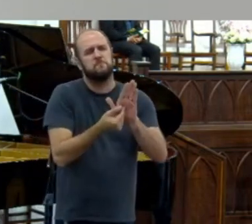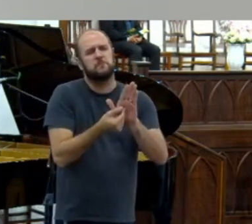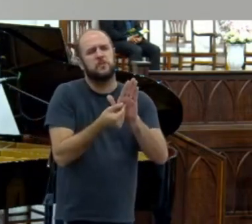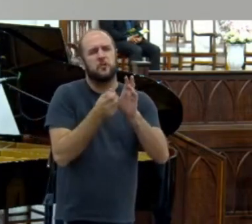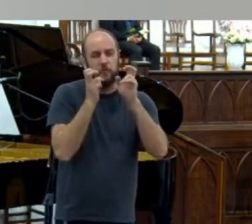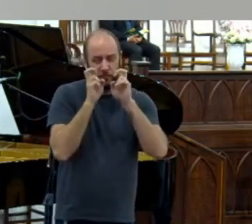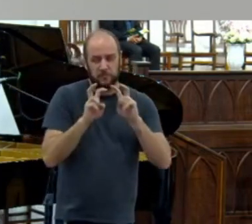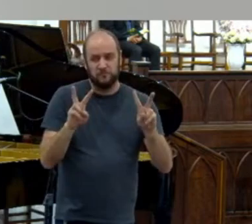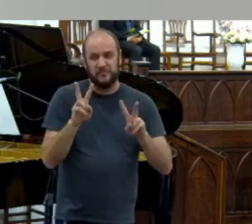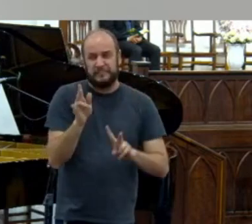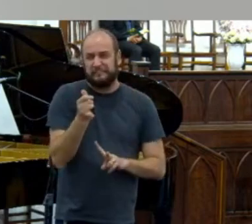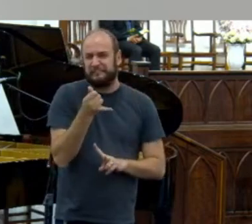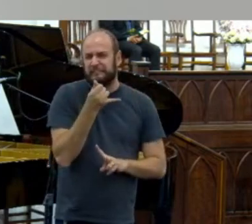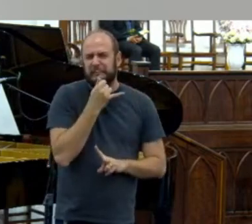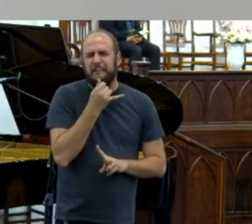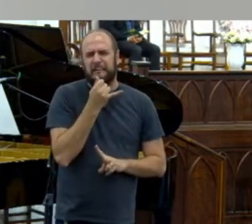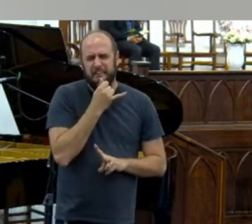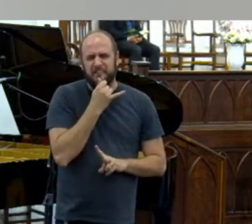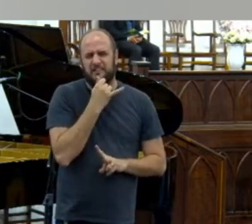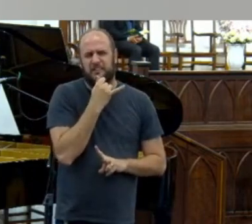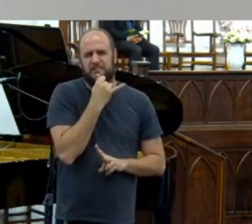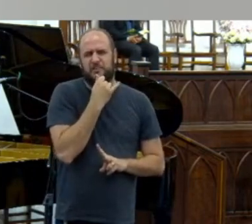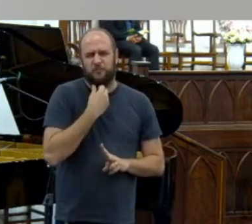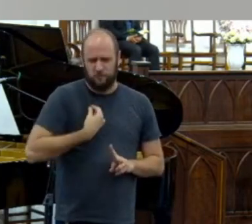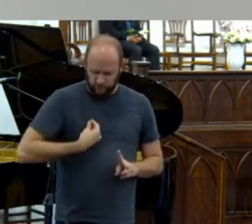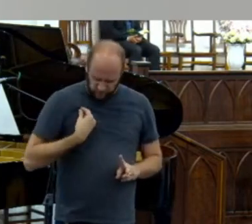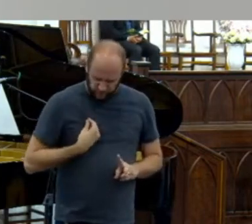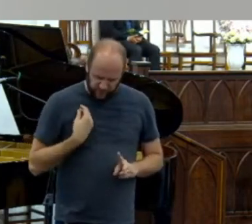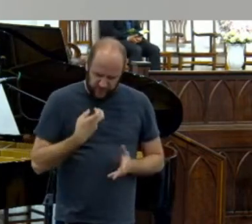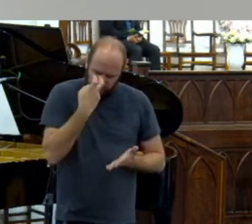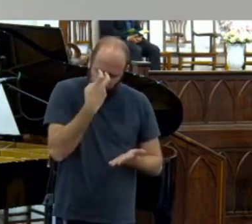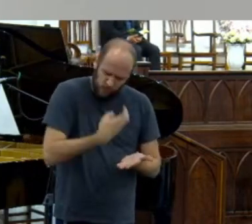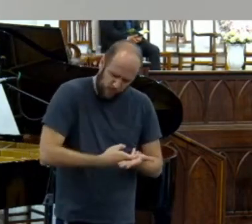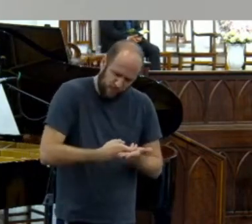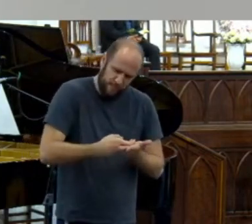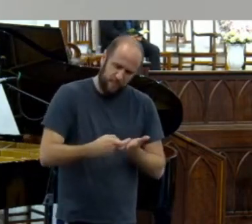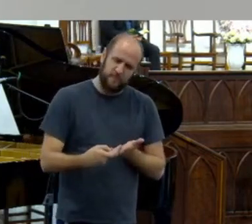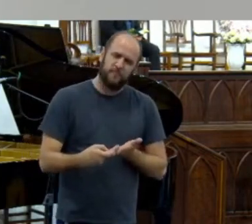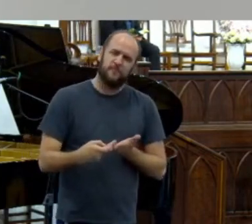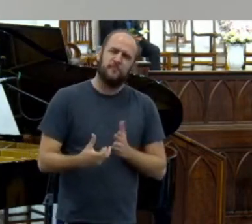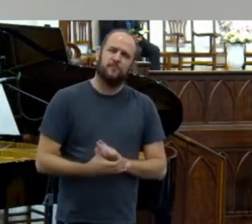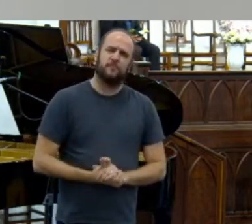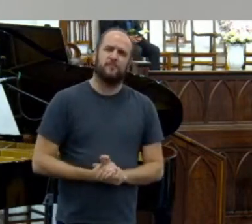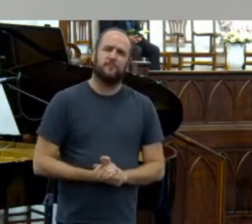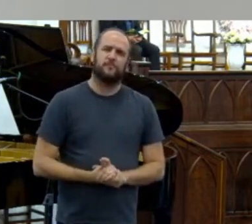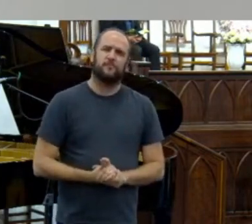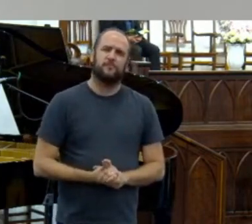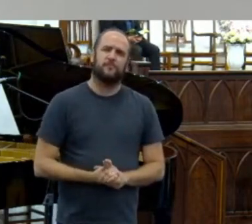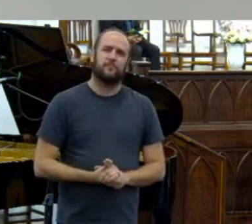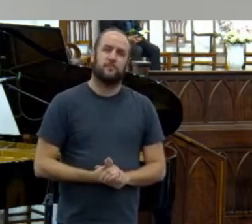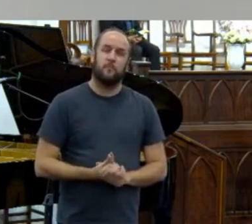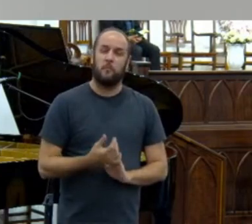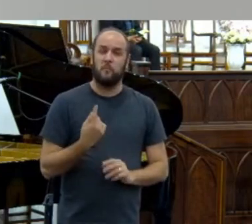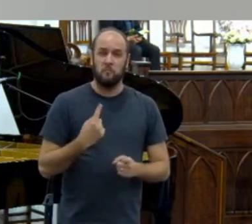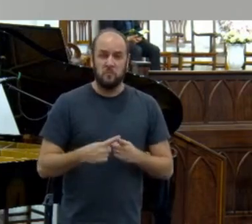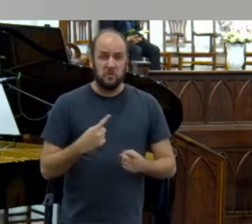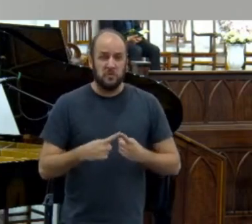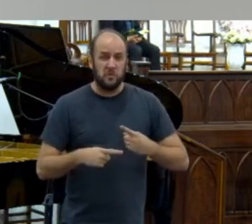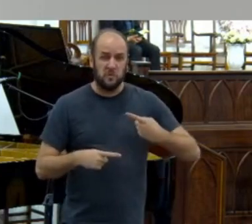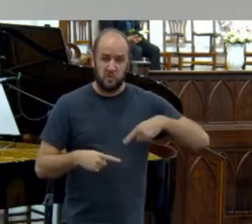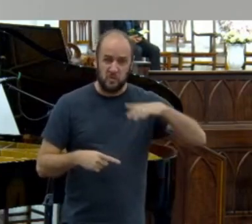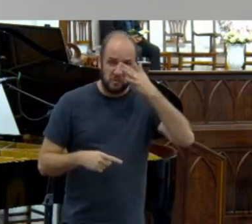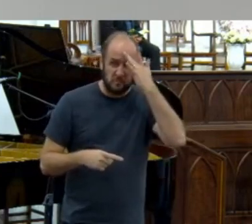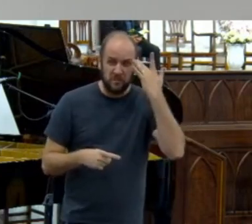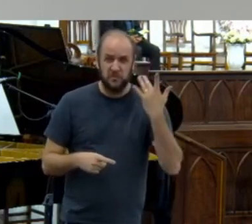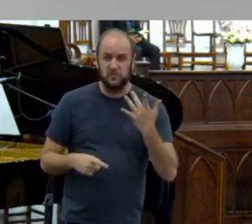do Redentor, enquanto ele viveu no estado de humilhação. Ele foi tratado como um verme, ainda